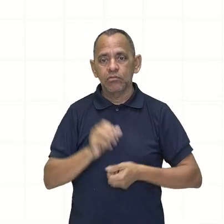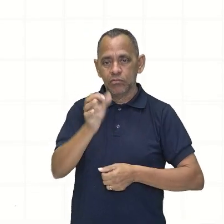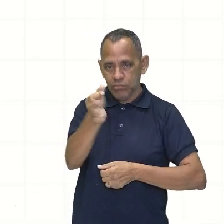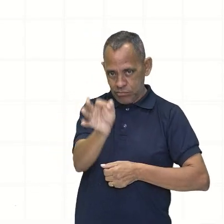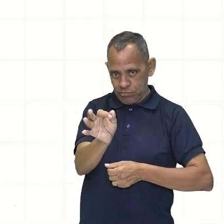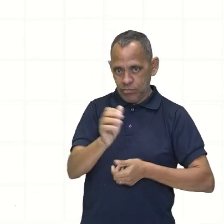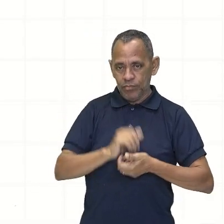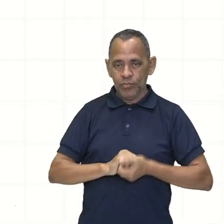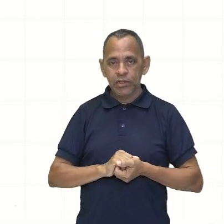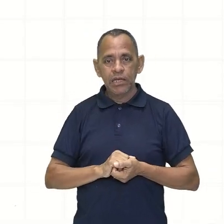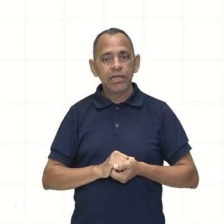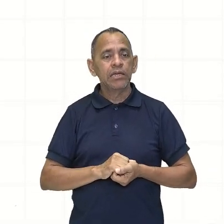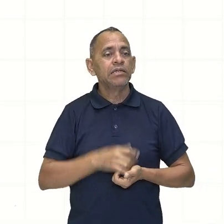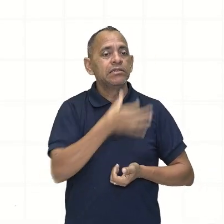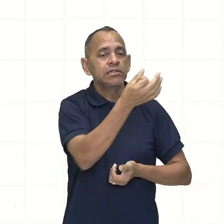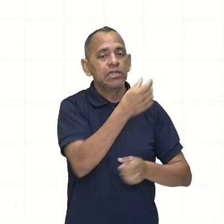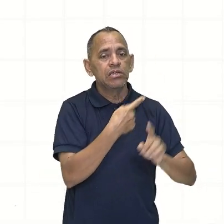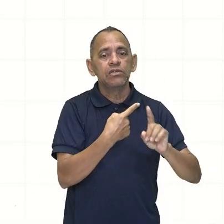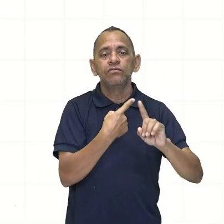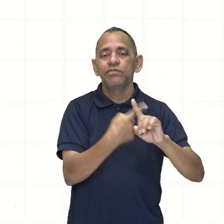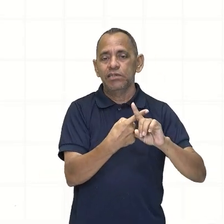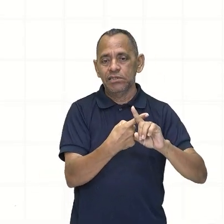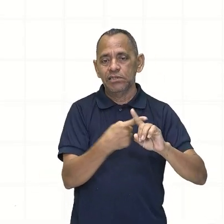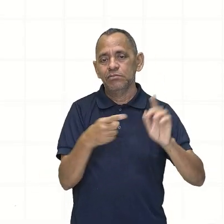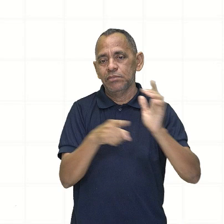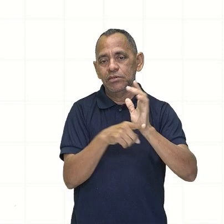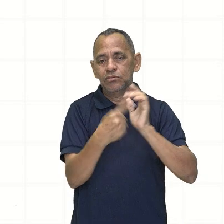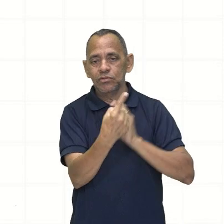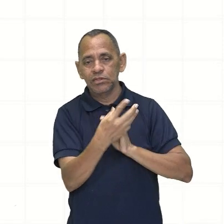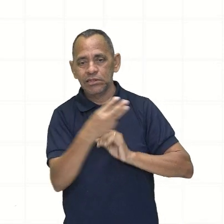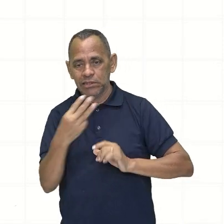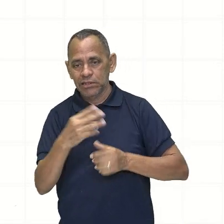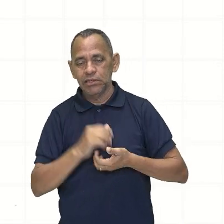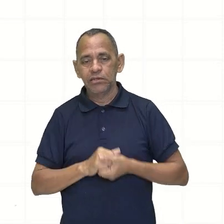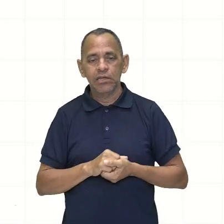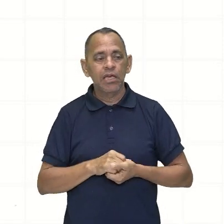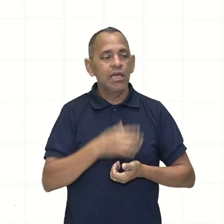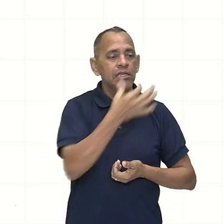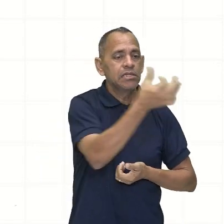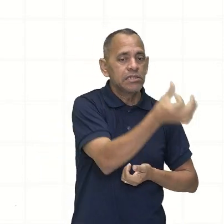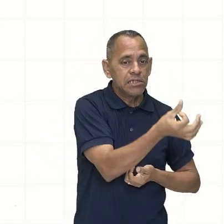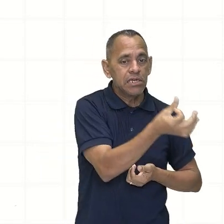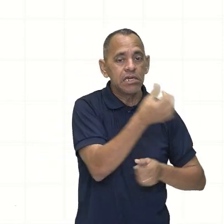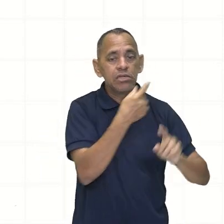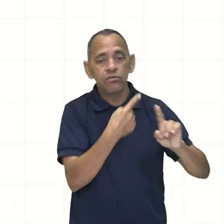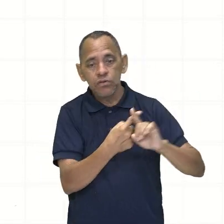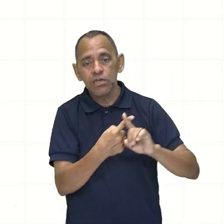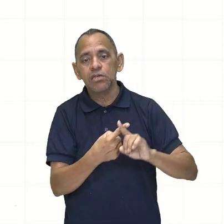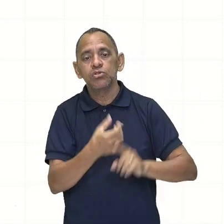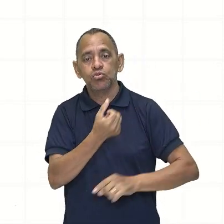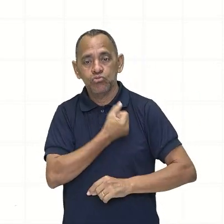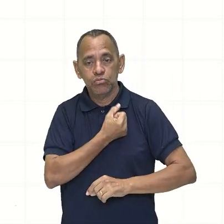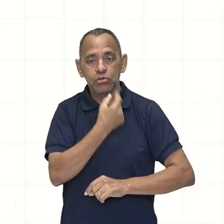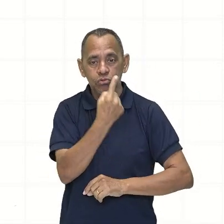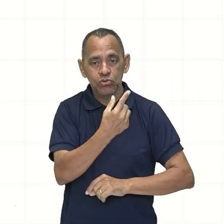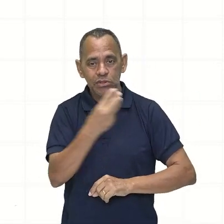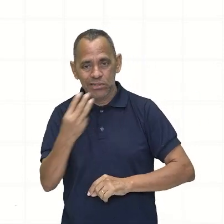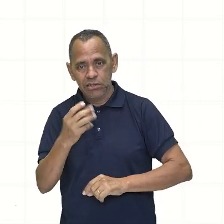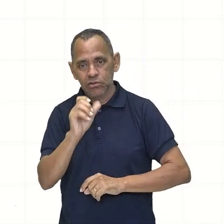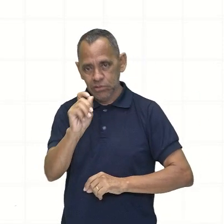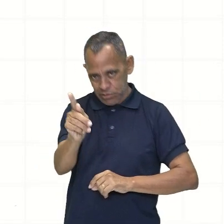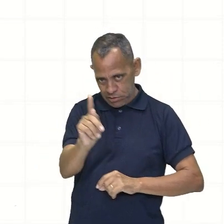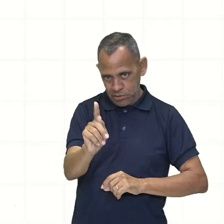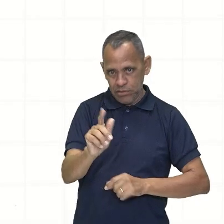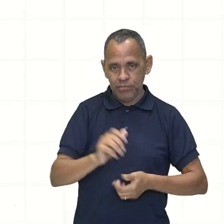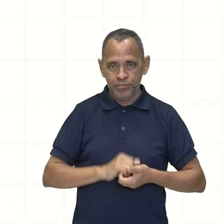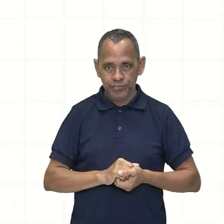6 vezes menos 133, então eu vou fazer 6 vezes o número 133, tá ok? A diferença é